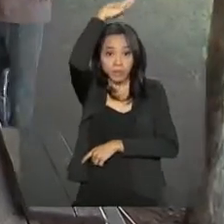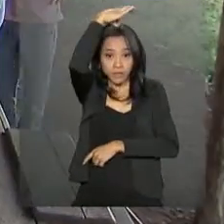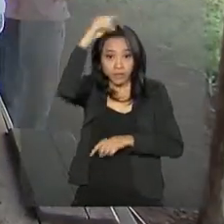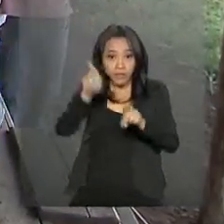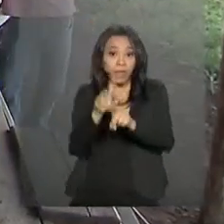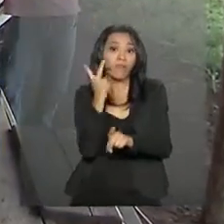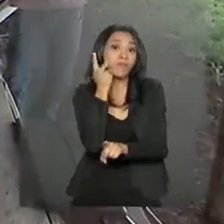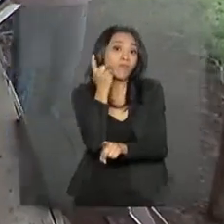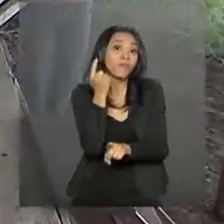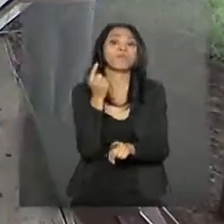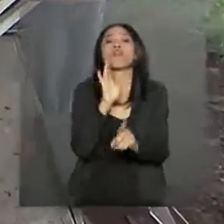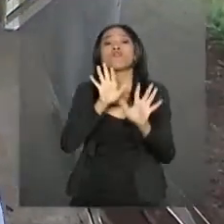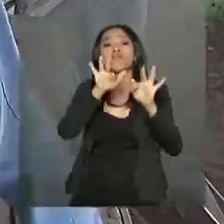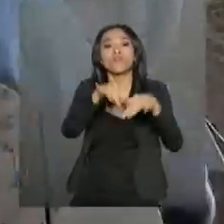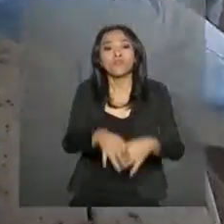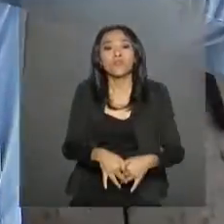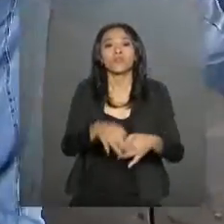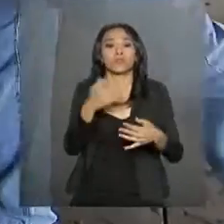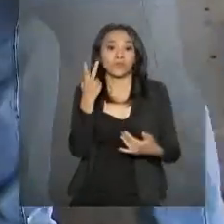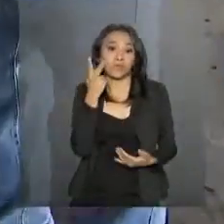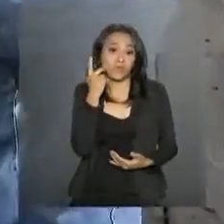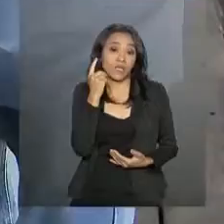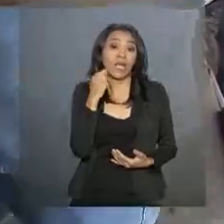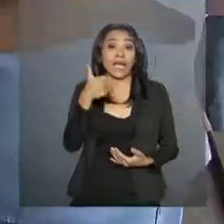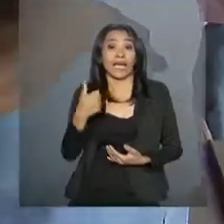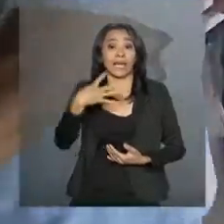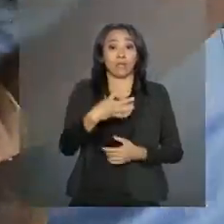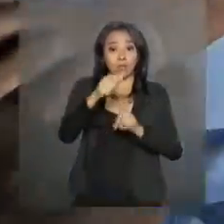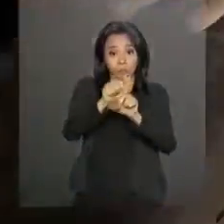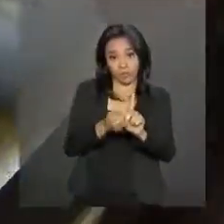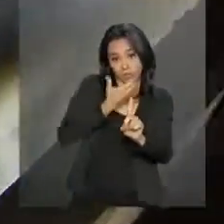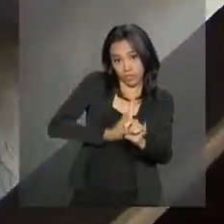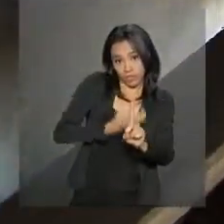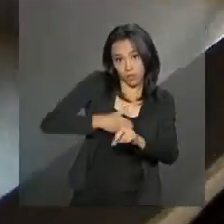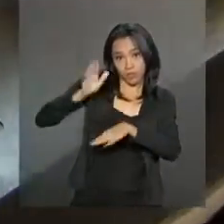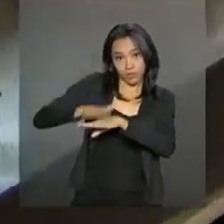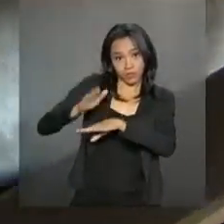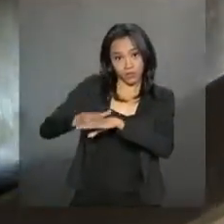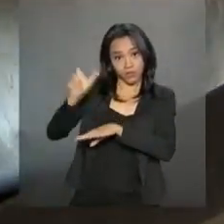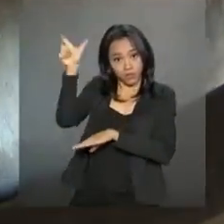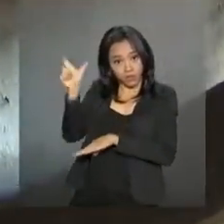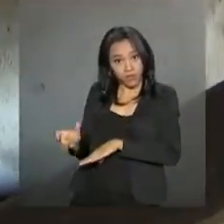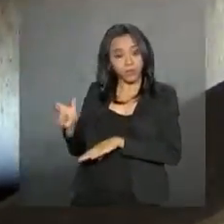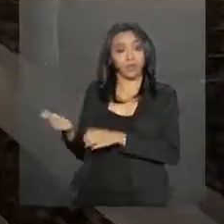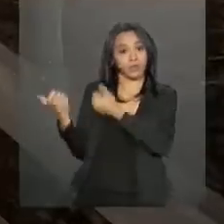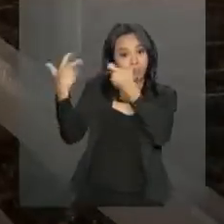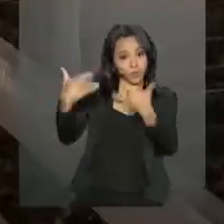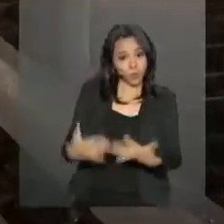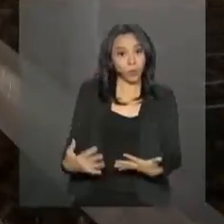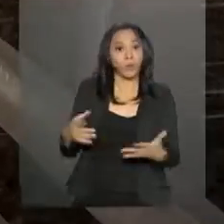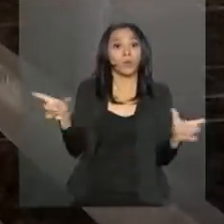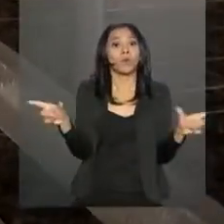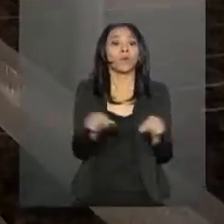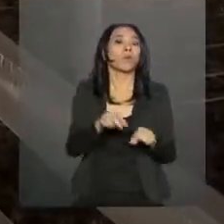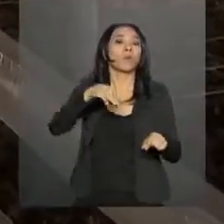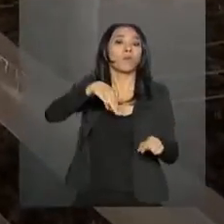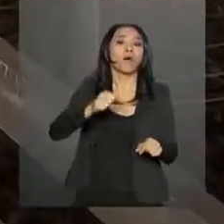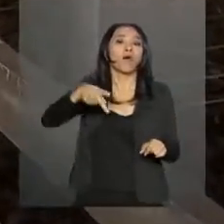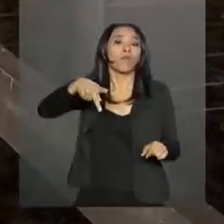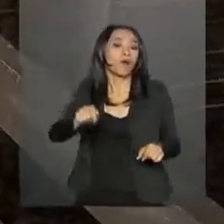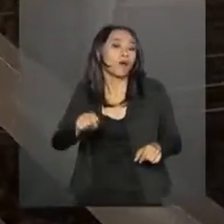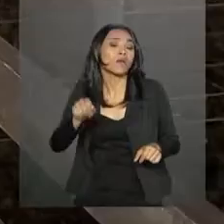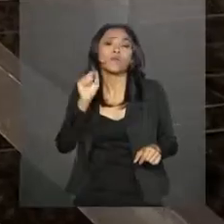campanha termina no dia 14 de dezembro de acordo com o ministério da agricultura pura pecuária e abastecimento este ano devem ser